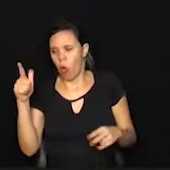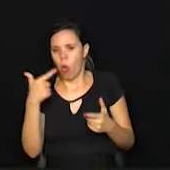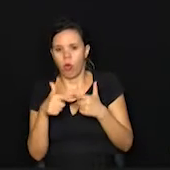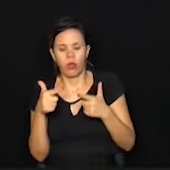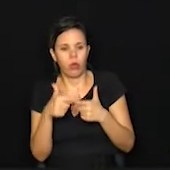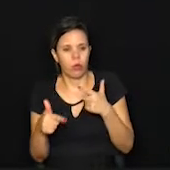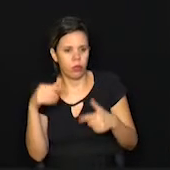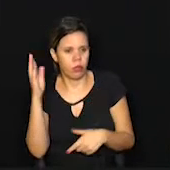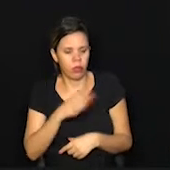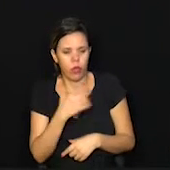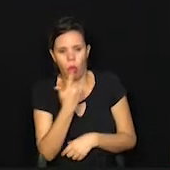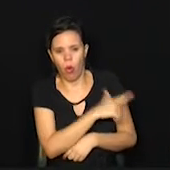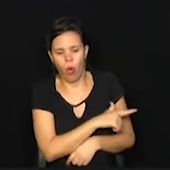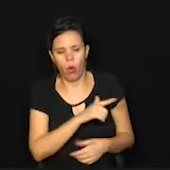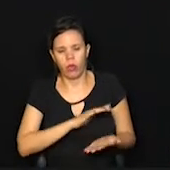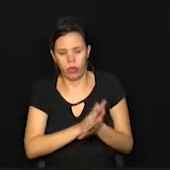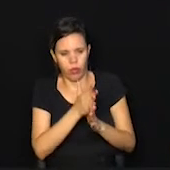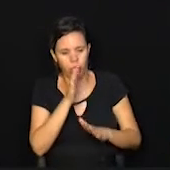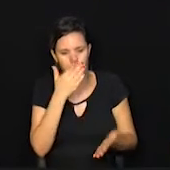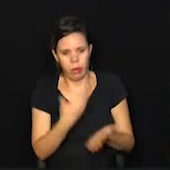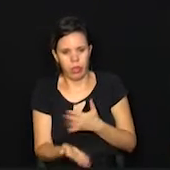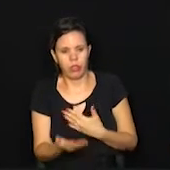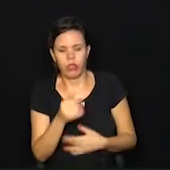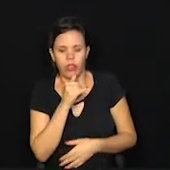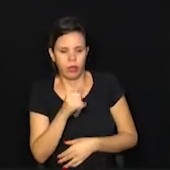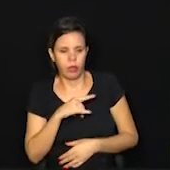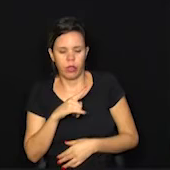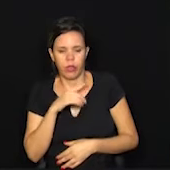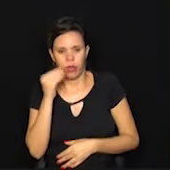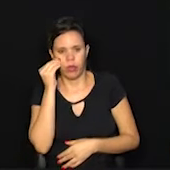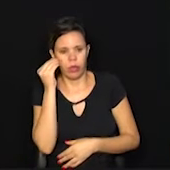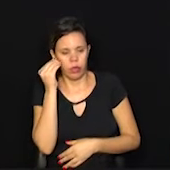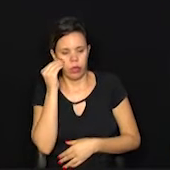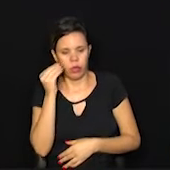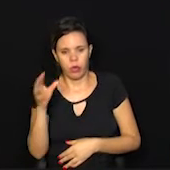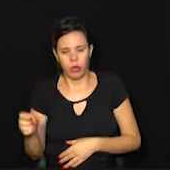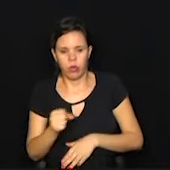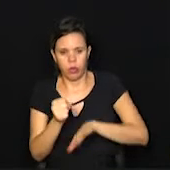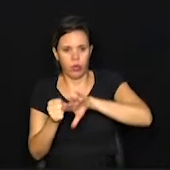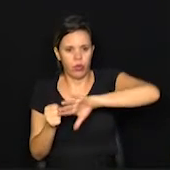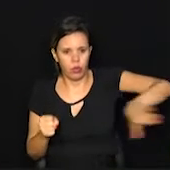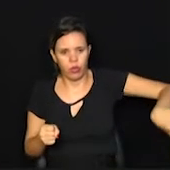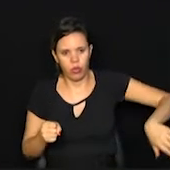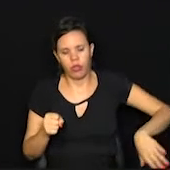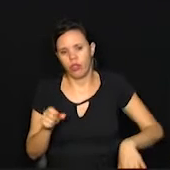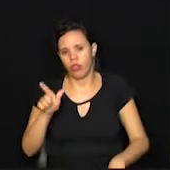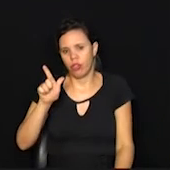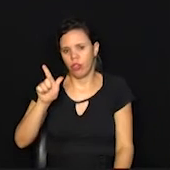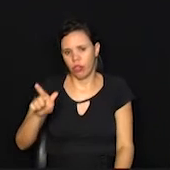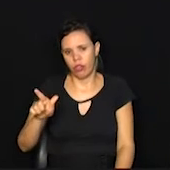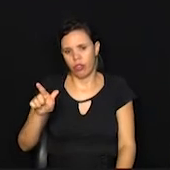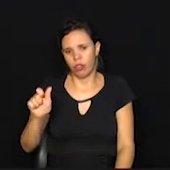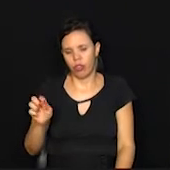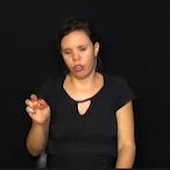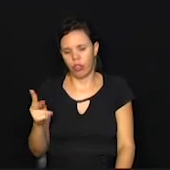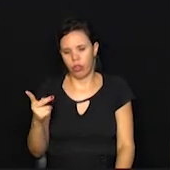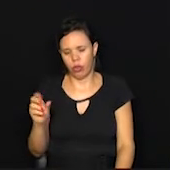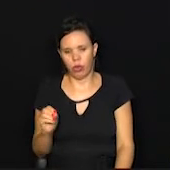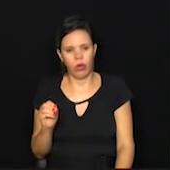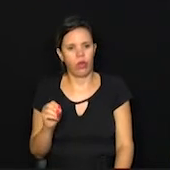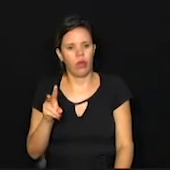Faro e ouvir golpes que foram derrotados por exemplo houve uma tentativa de golpe contra o Getúlio Vargas em